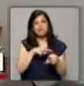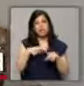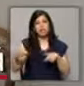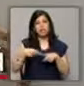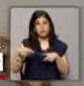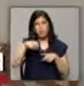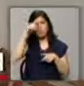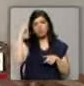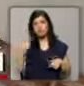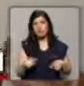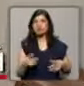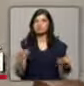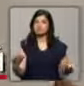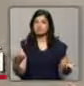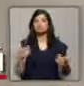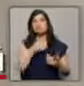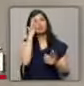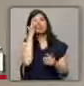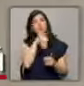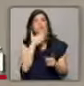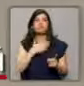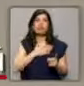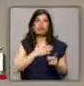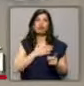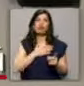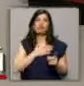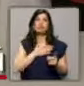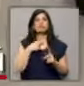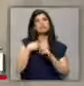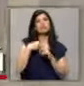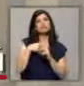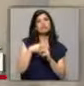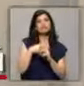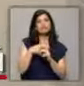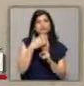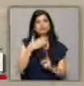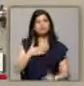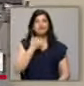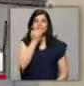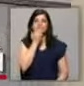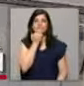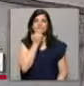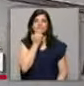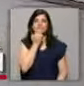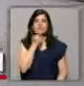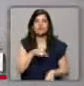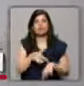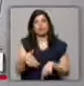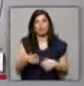numa altura difícil do país, numa altura difícil da cidade, são números muito, muito otimistas e muito positivos, numa altura